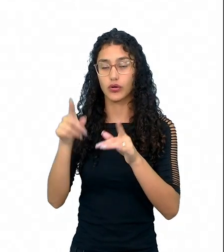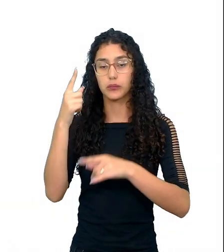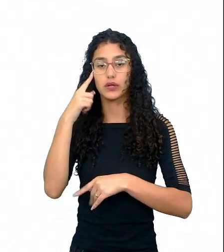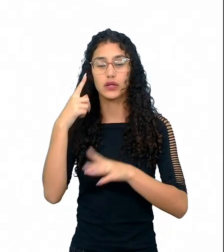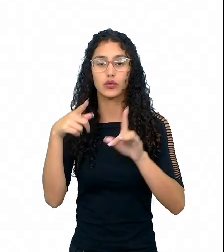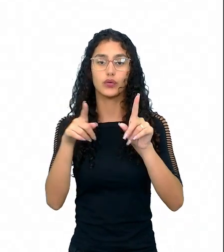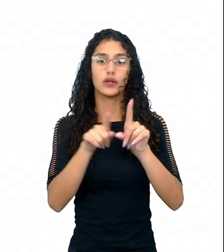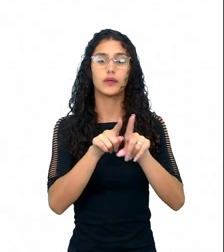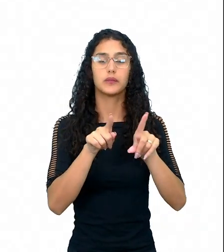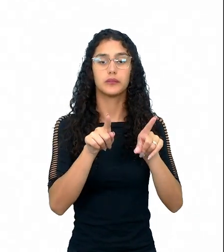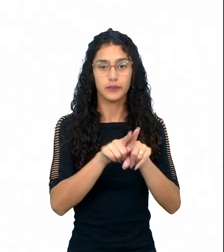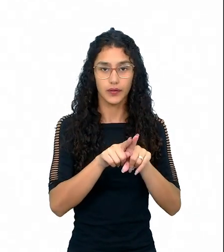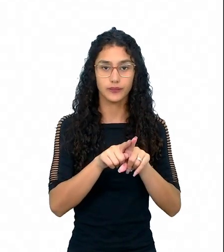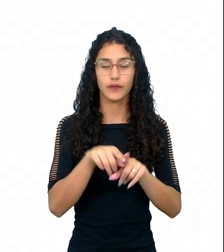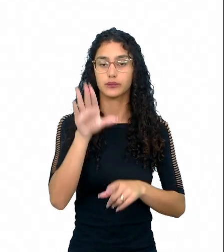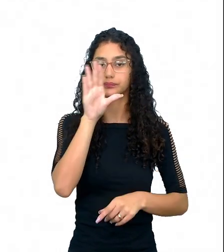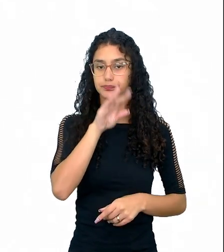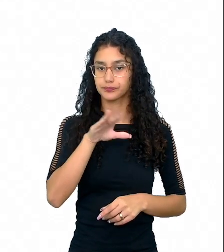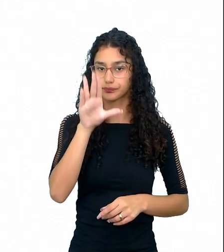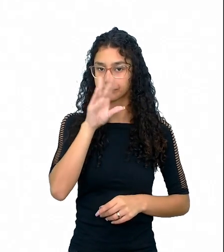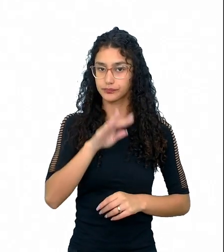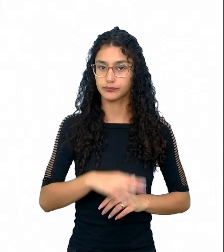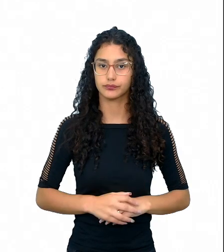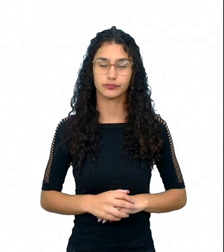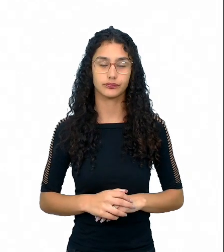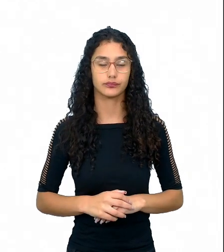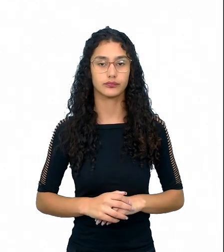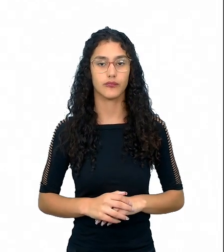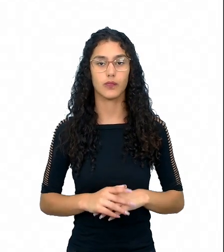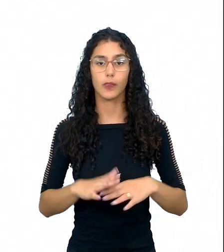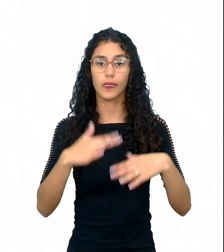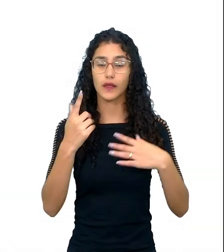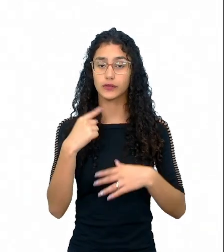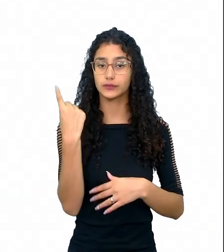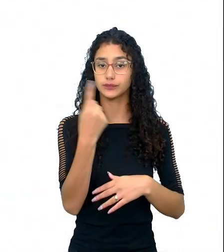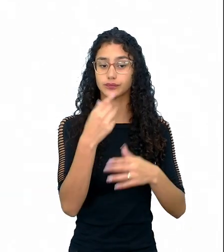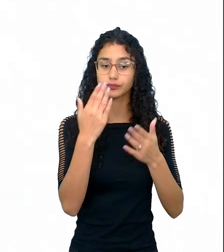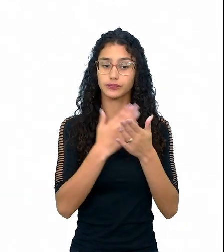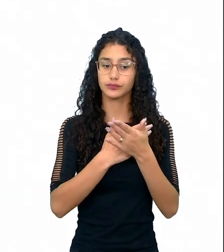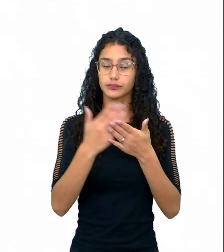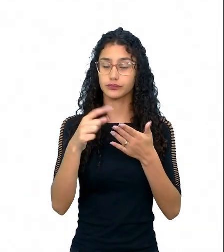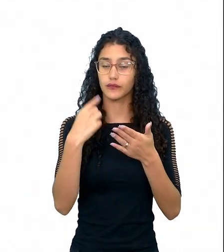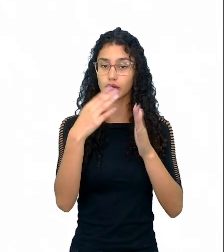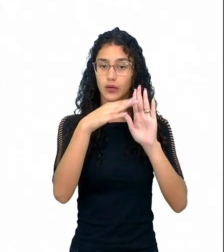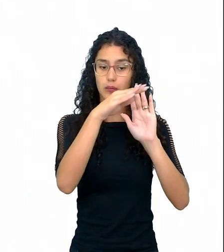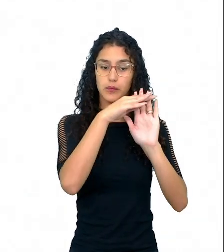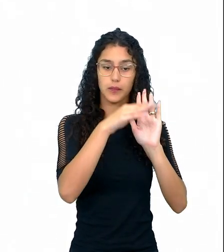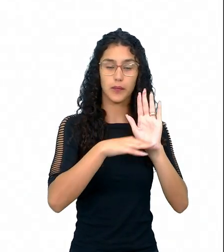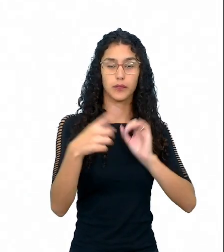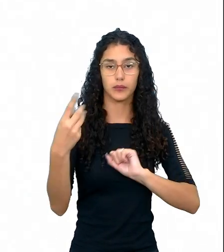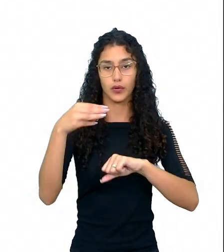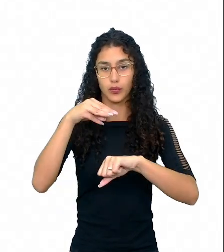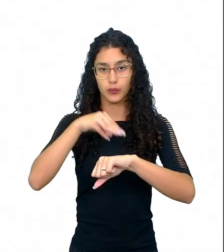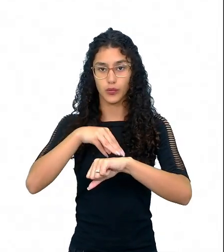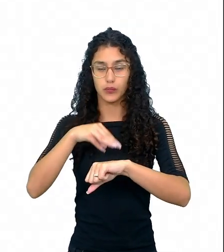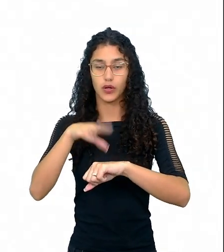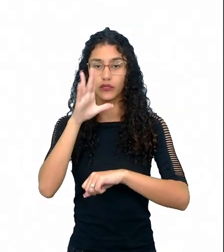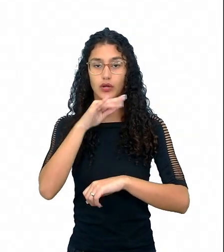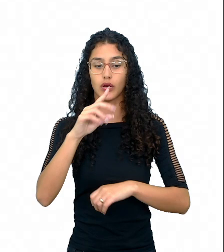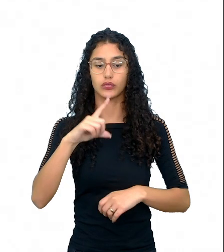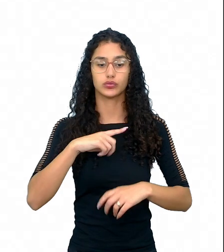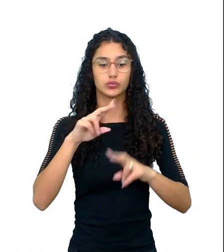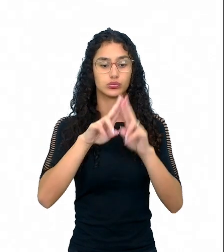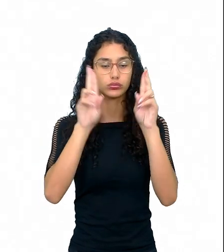pensando também na oralidade. Tá bom? Então, estamos aqui abrindo a nossa agenda. No primeiro momento,